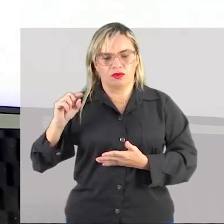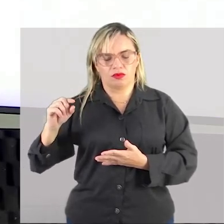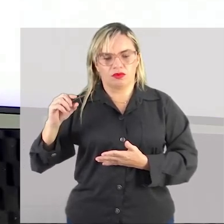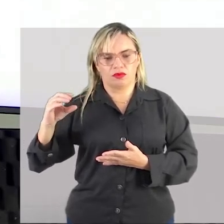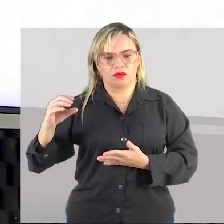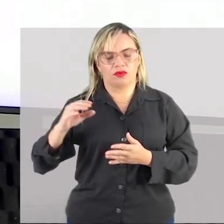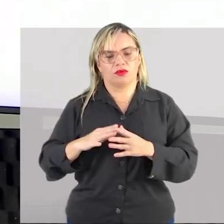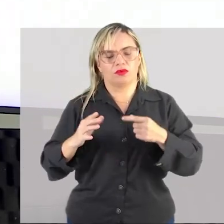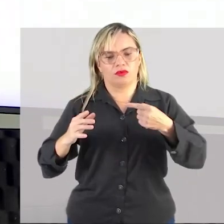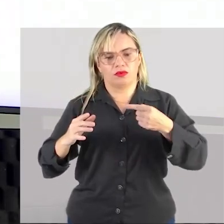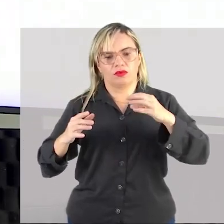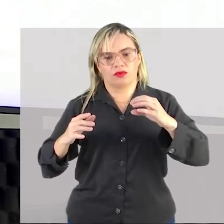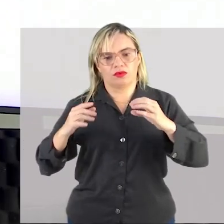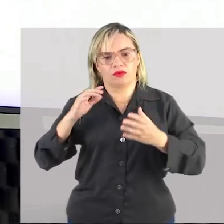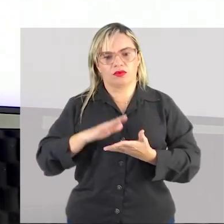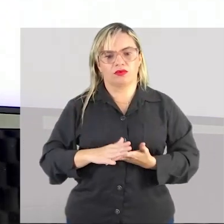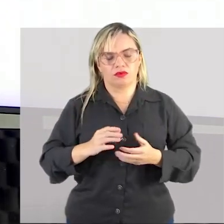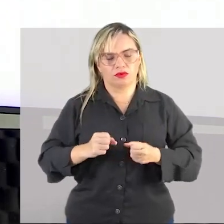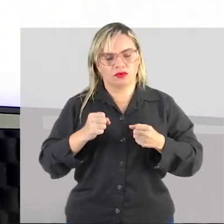aqui.